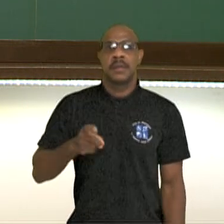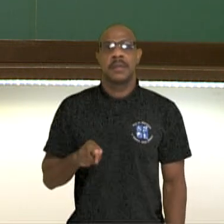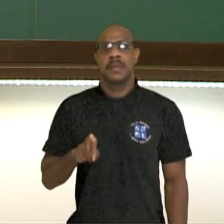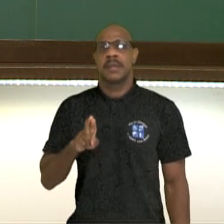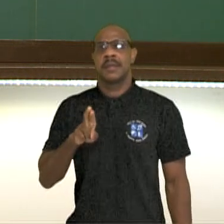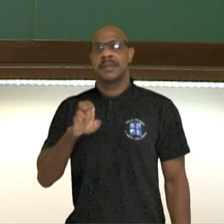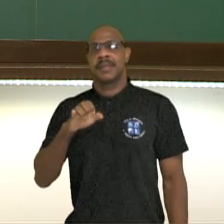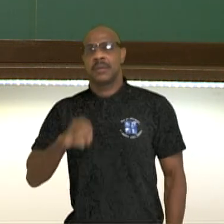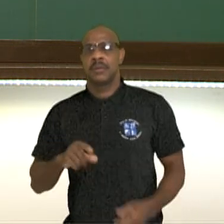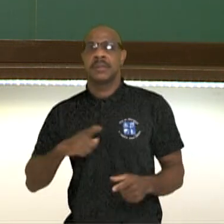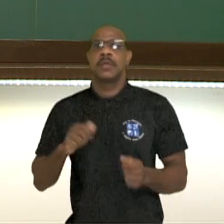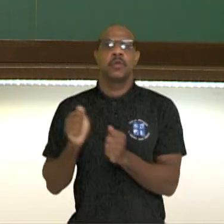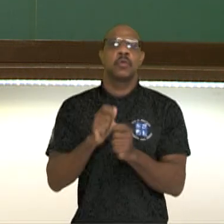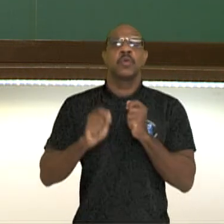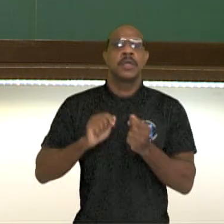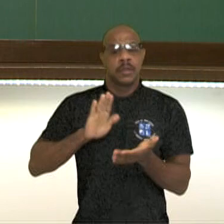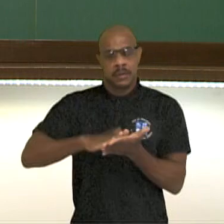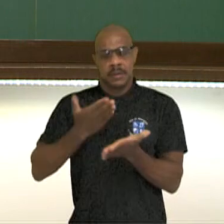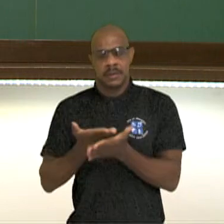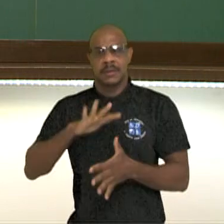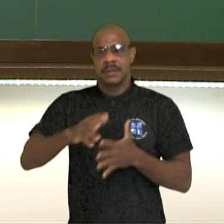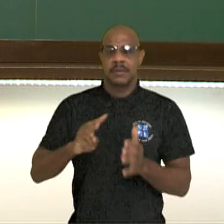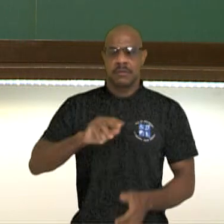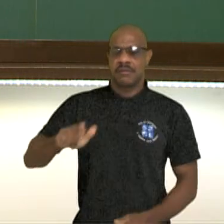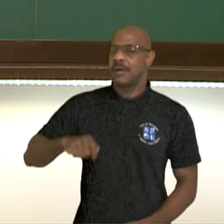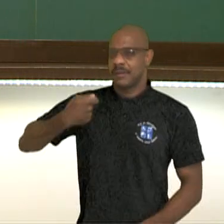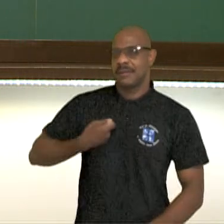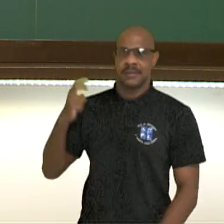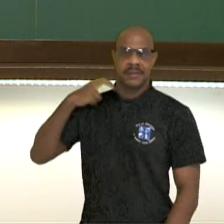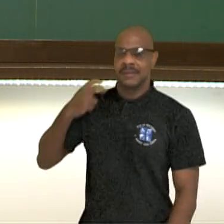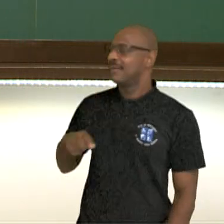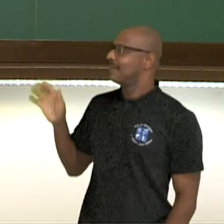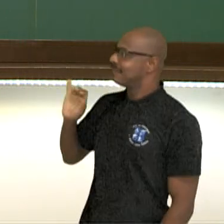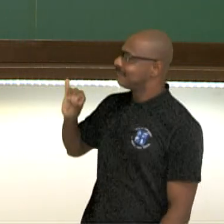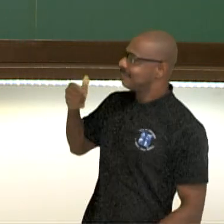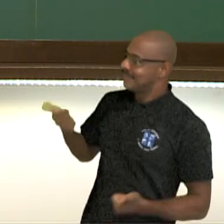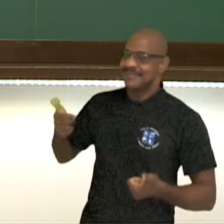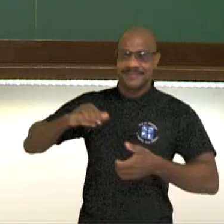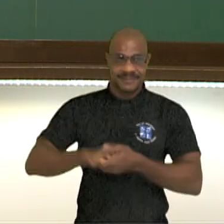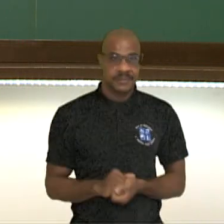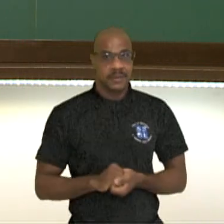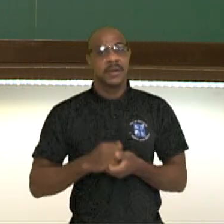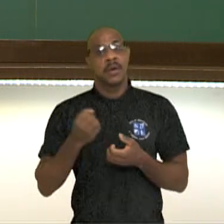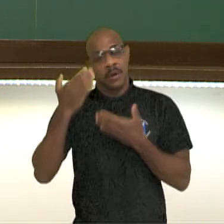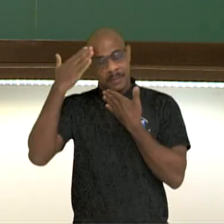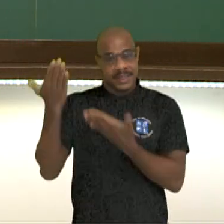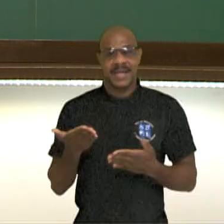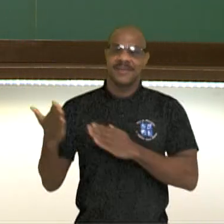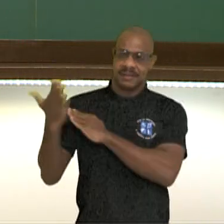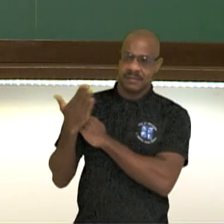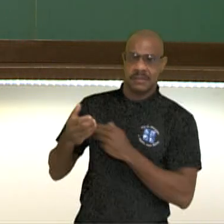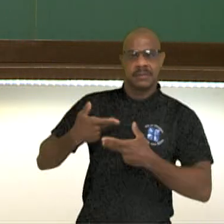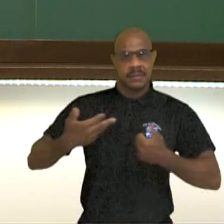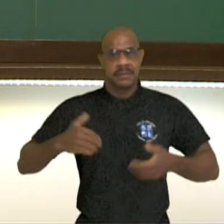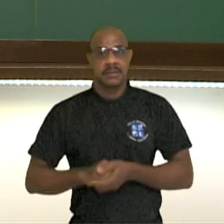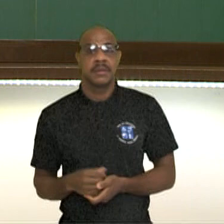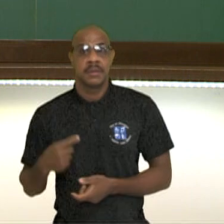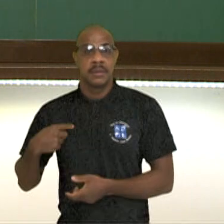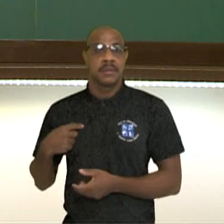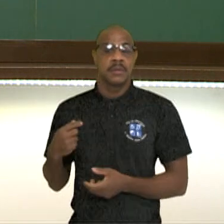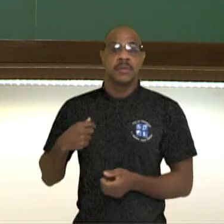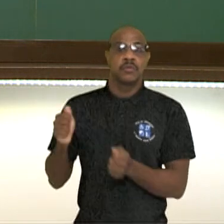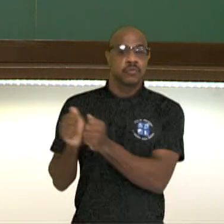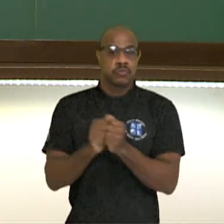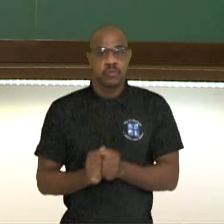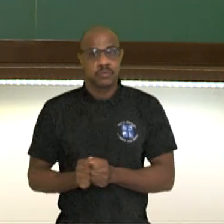Geografia, e junto comigo temos aqui o Val. Olá, Val, tudo bem com você? Muito obrigado pela tua ajuda. E juntos, o Val e eu, vamos levar até você